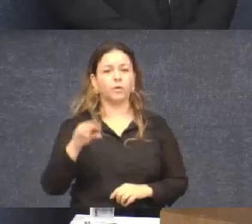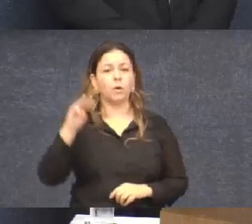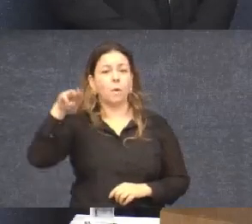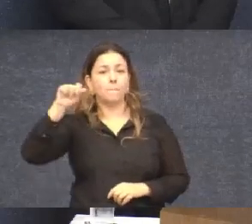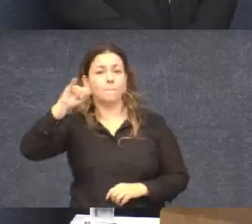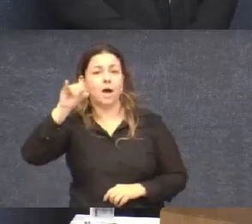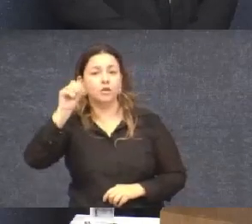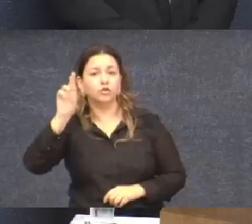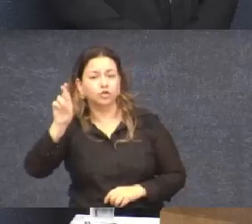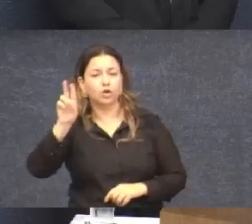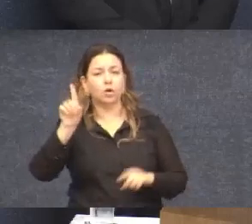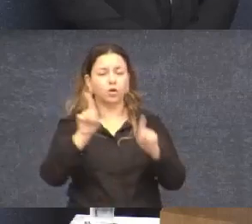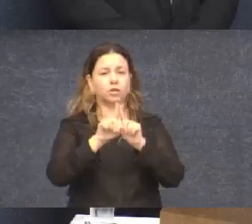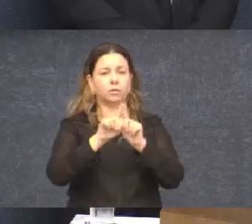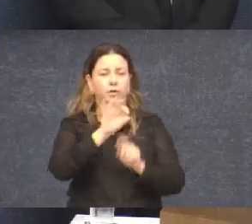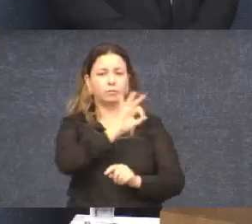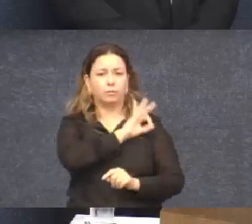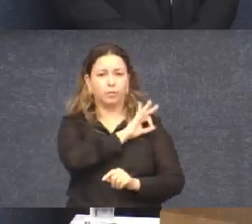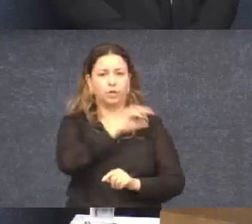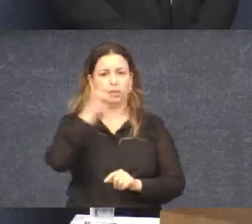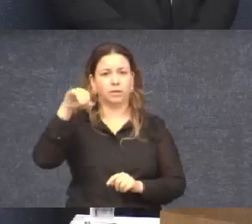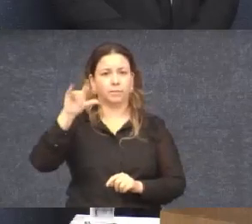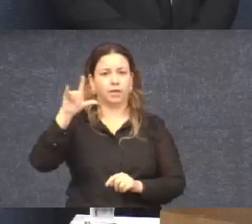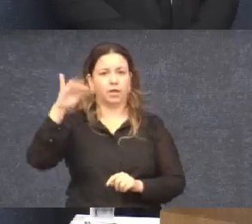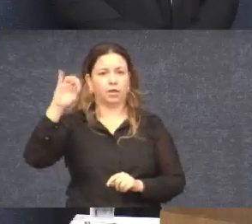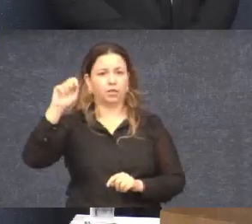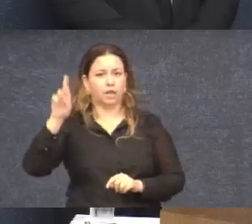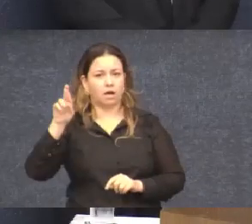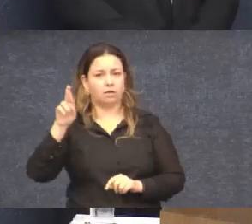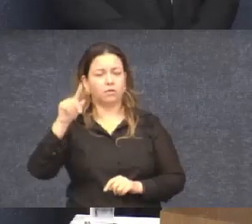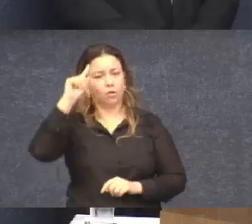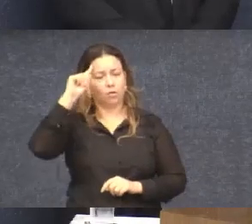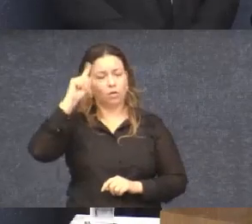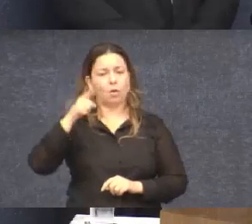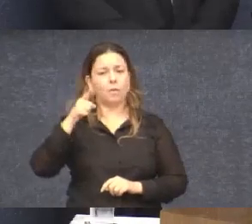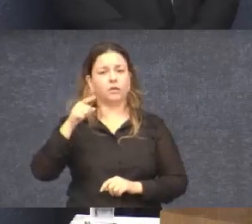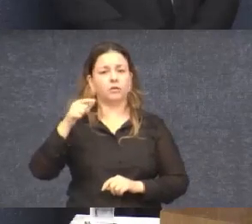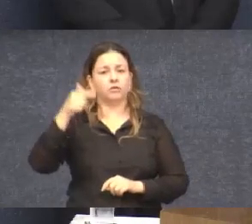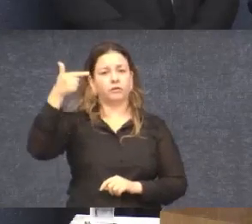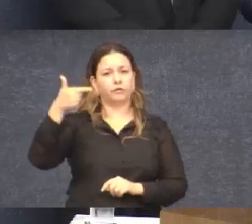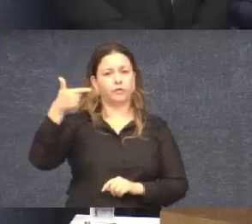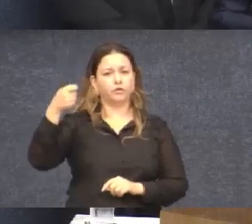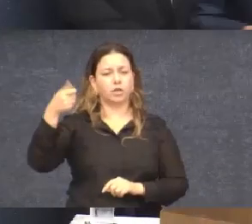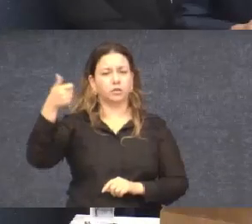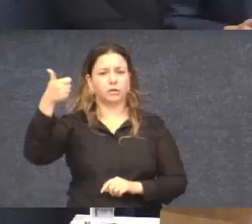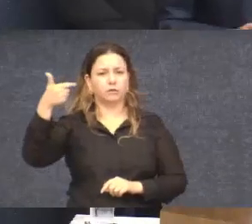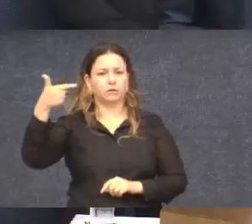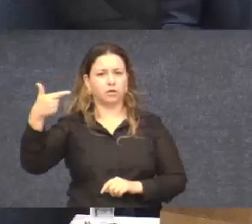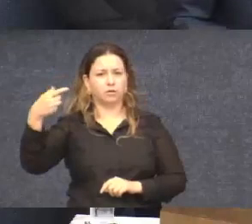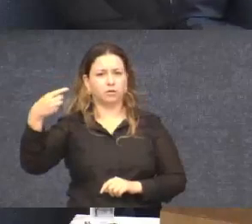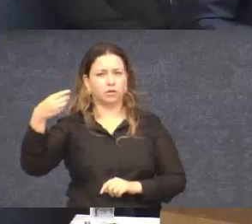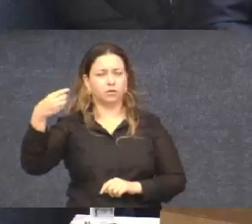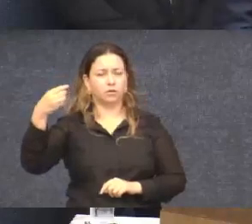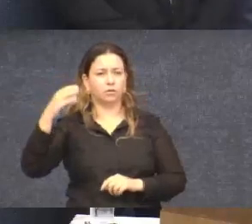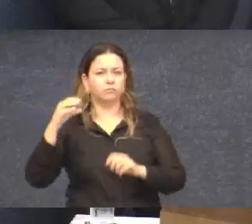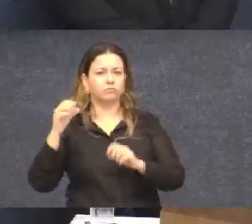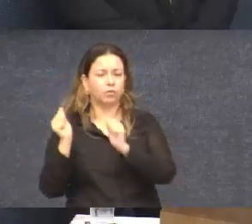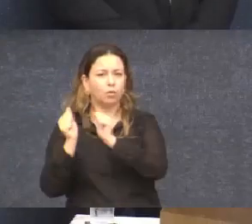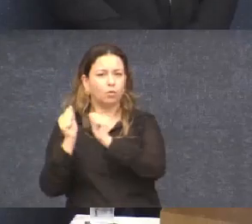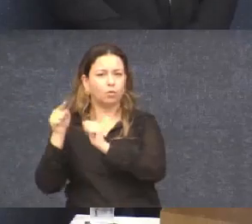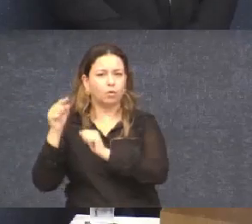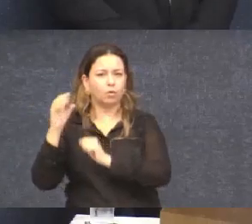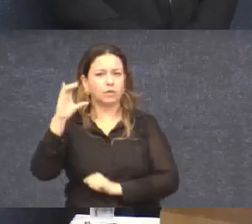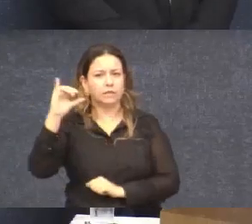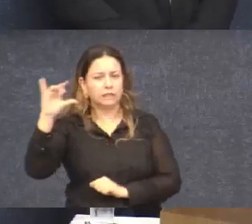da nossa gloriosa Polícia Militar, comandante da 21ª Companhia e do 34º Batalhão de